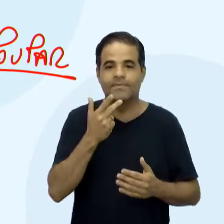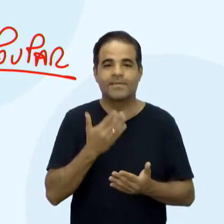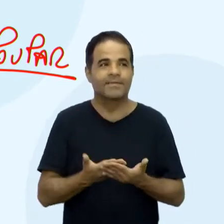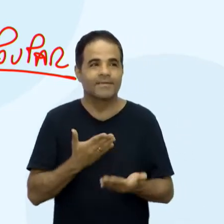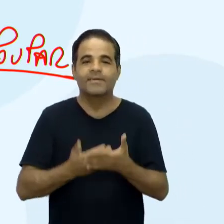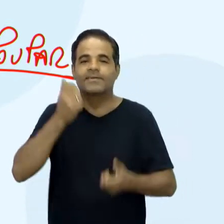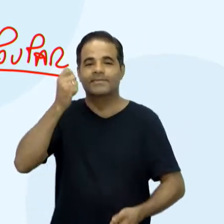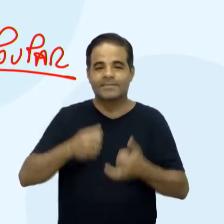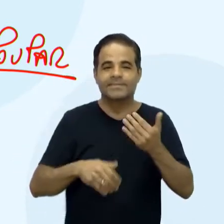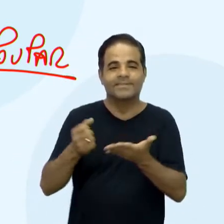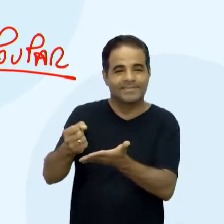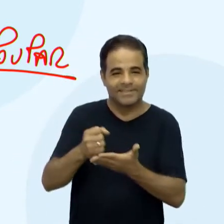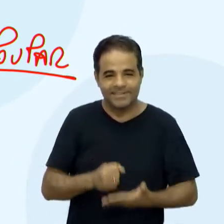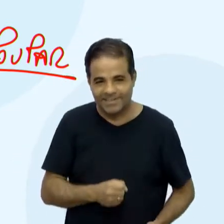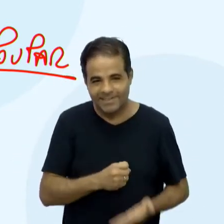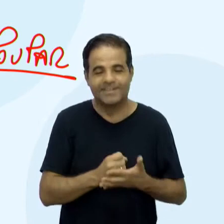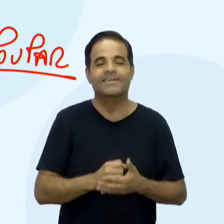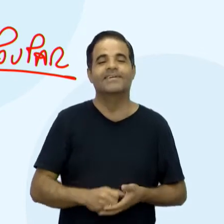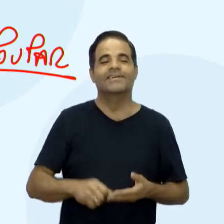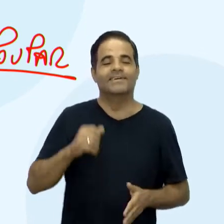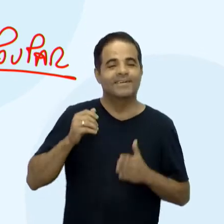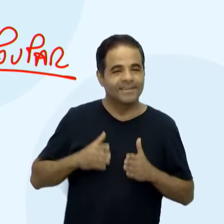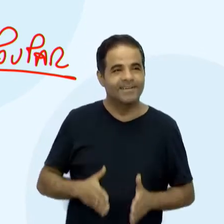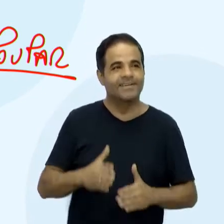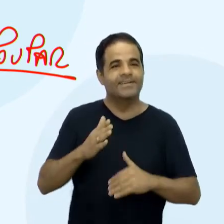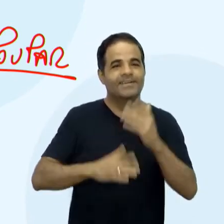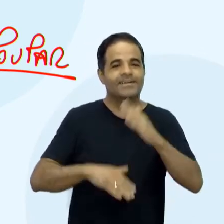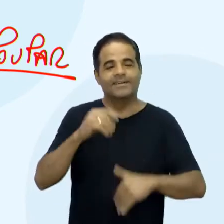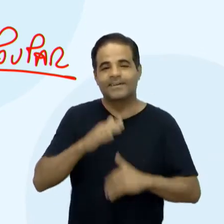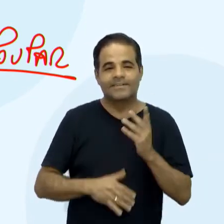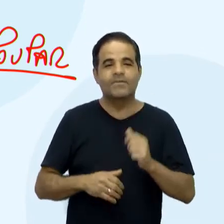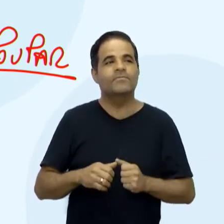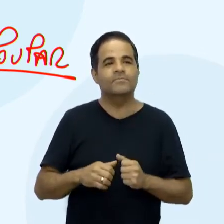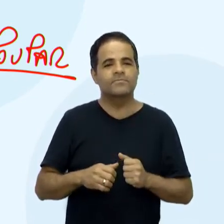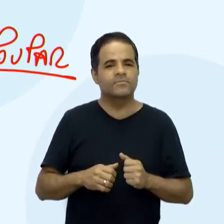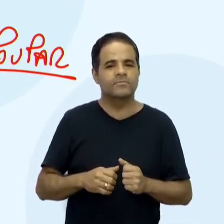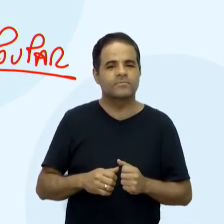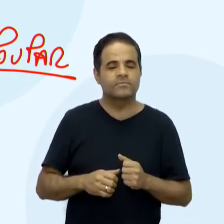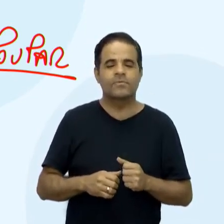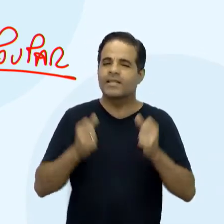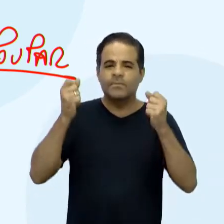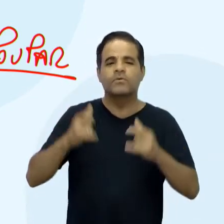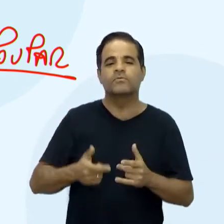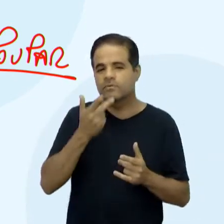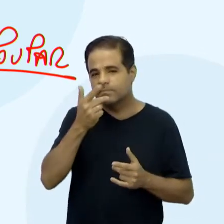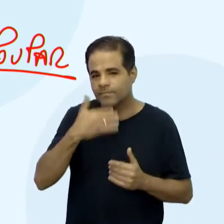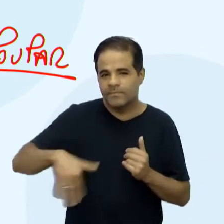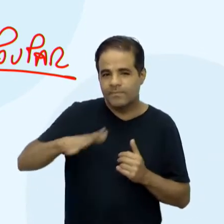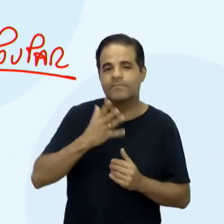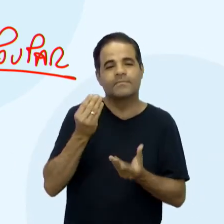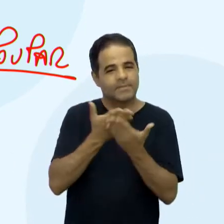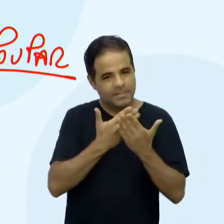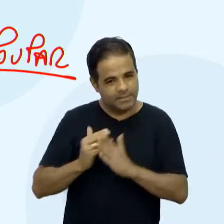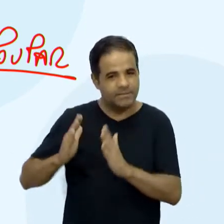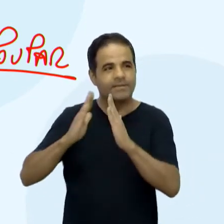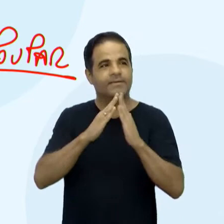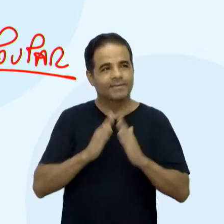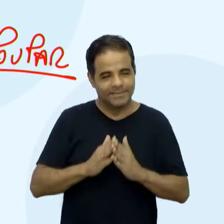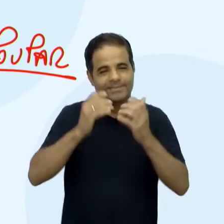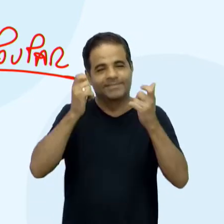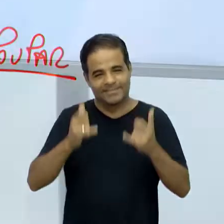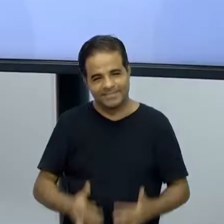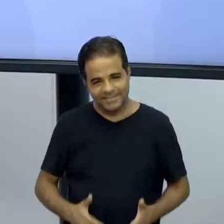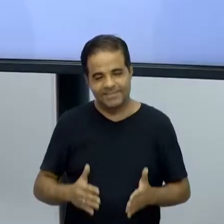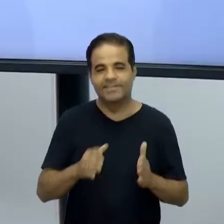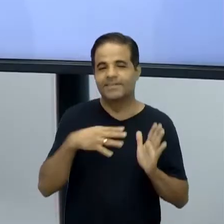Suelen, e eles jogaram um jogo, a trilha financeira, foi o nome que eles deram aí. Muitas escolas estão fazendo esse